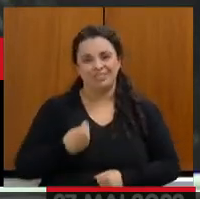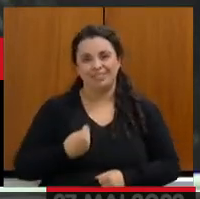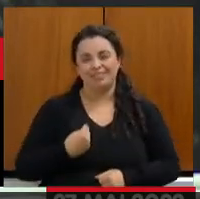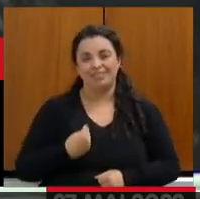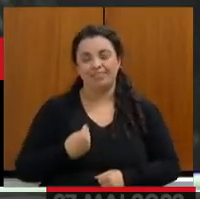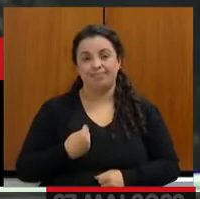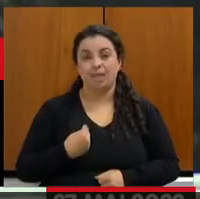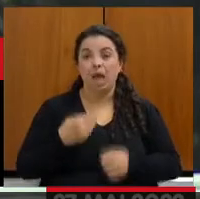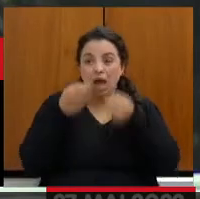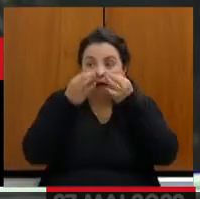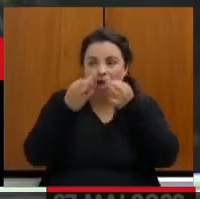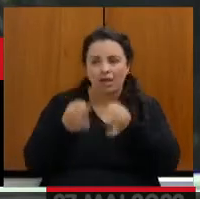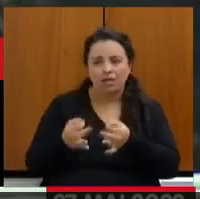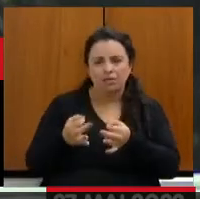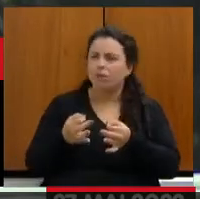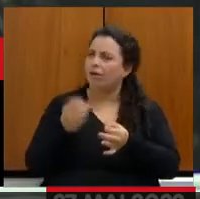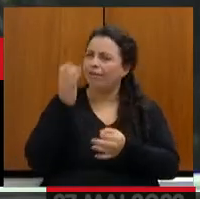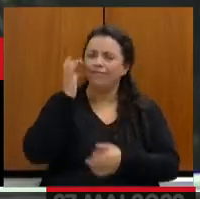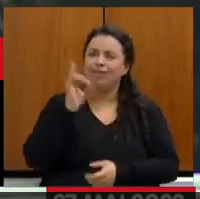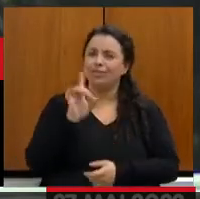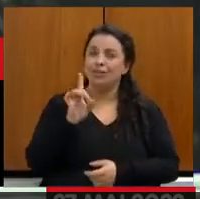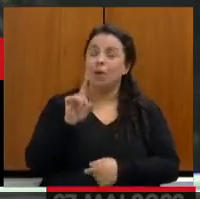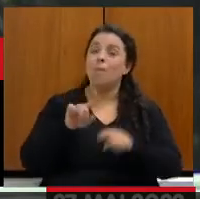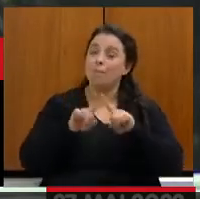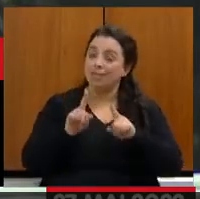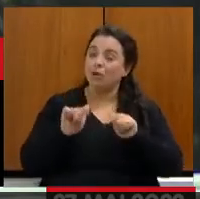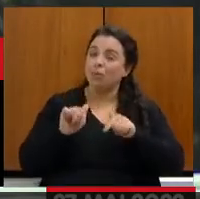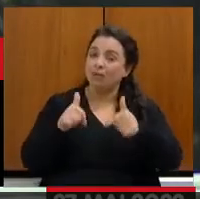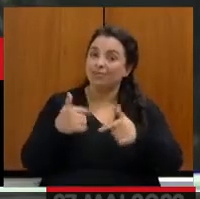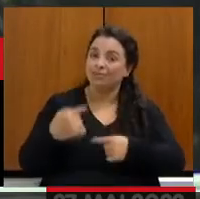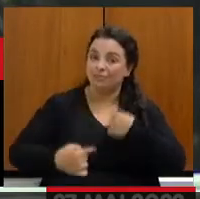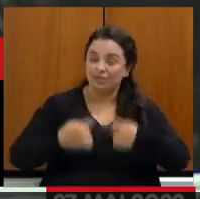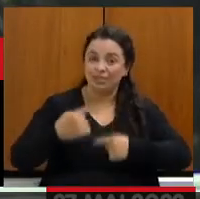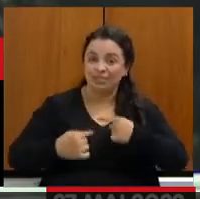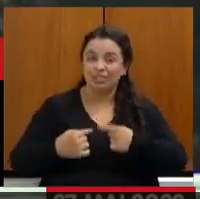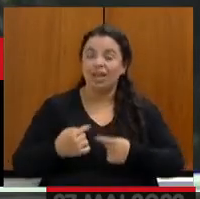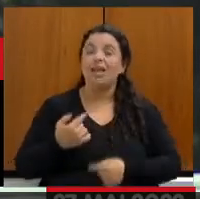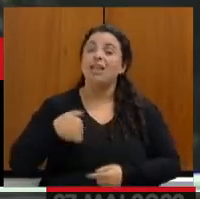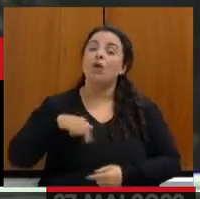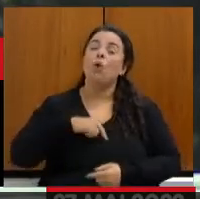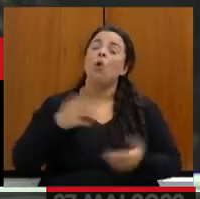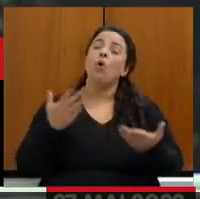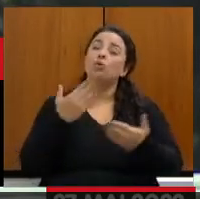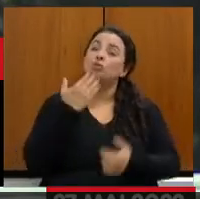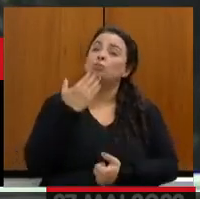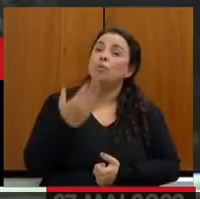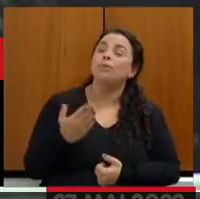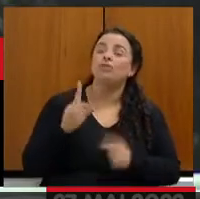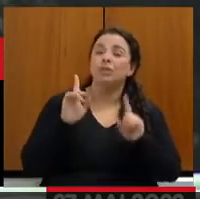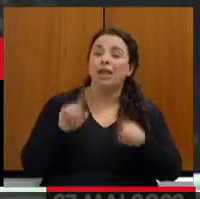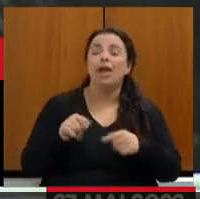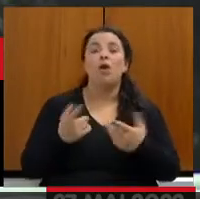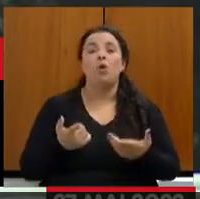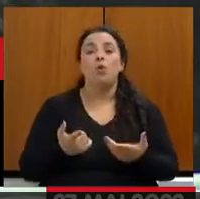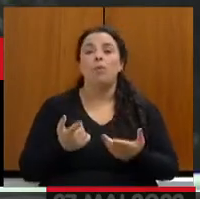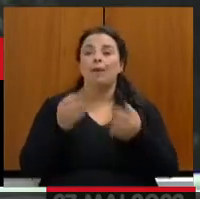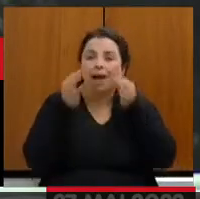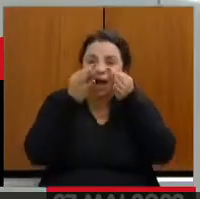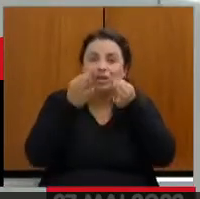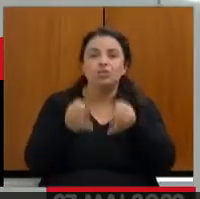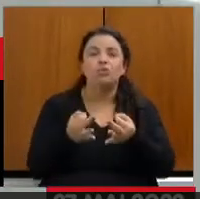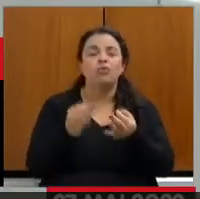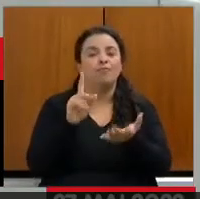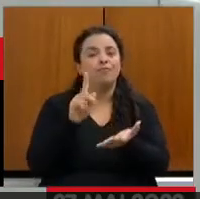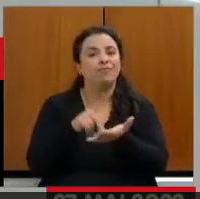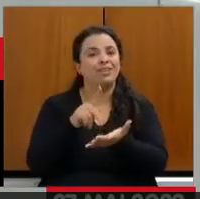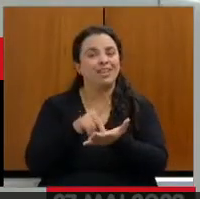é difícil escutar é uma ação política então a demanda que eu trago aqui deputada Ana Paula é de uma escuta a verdadeira ela não